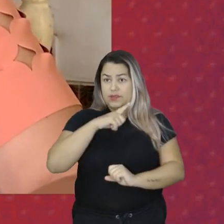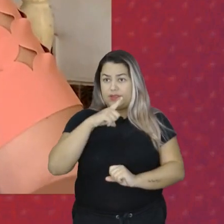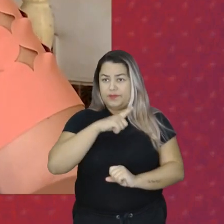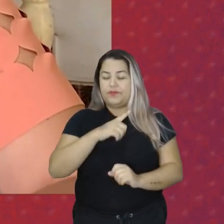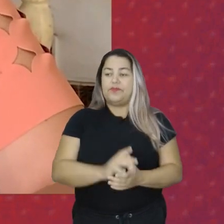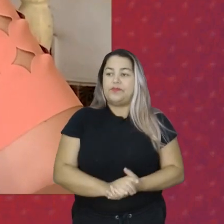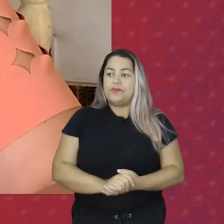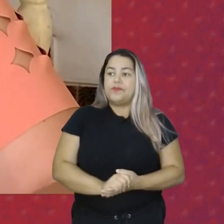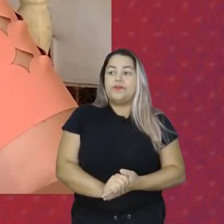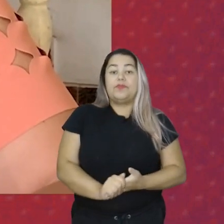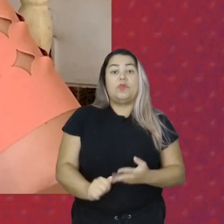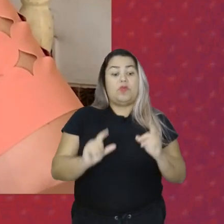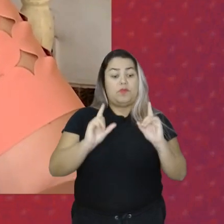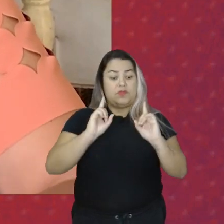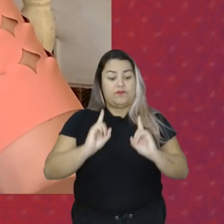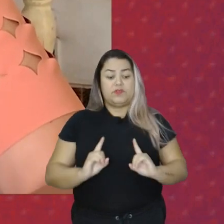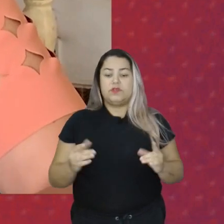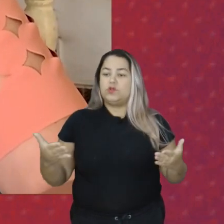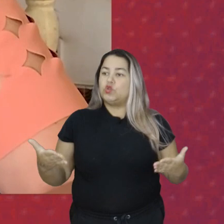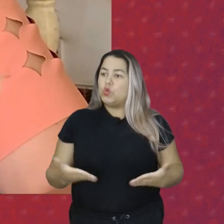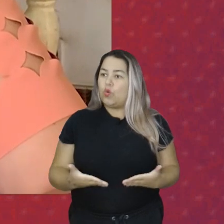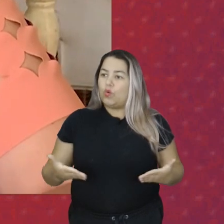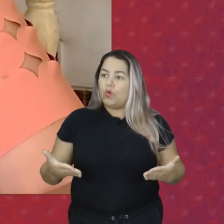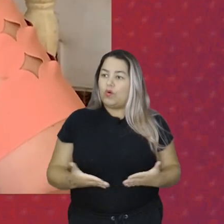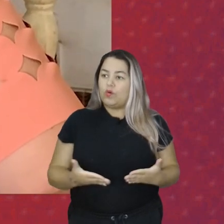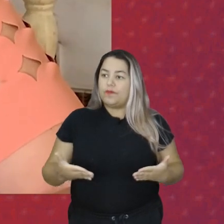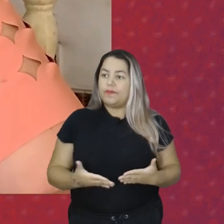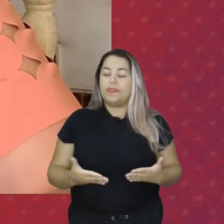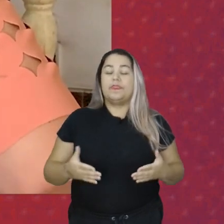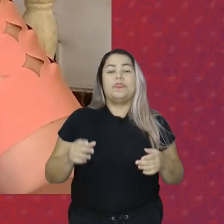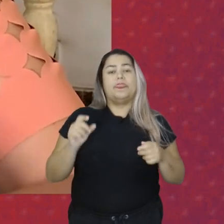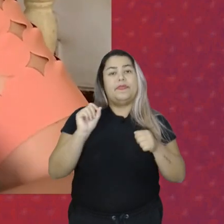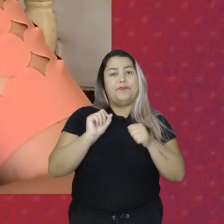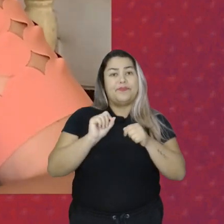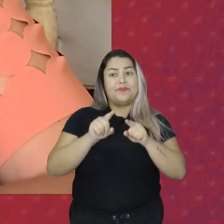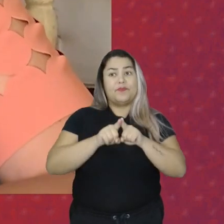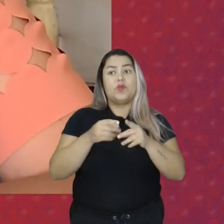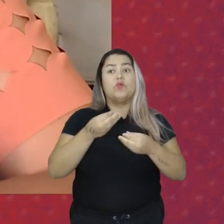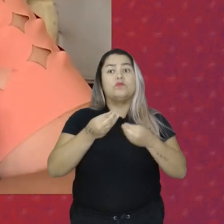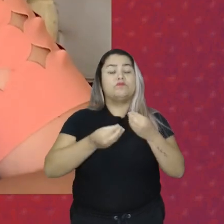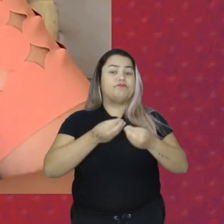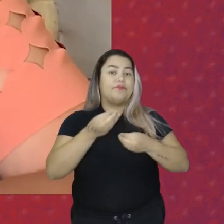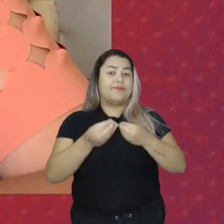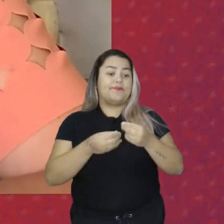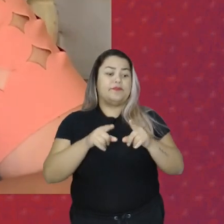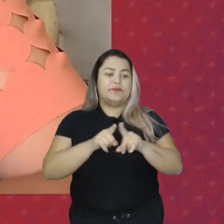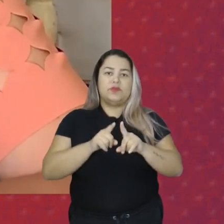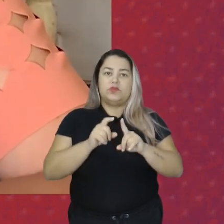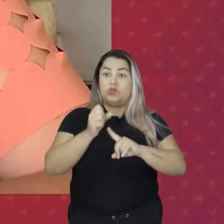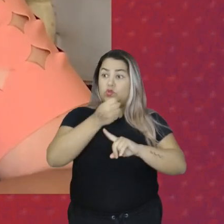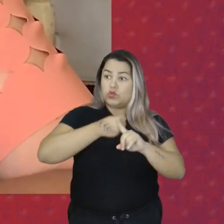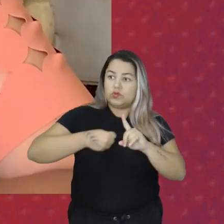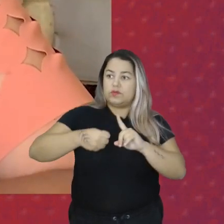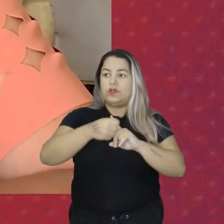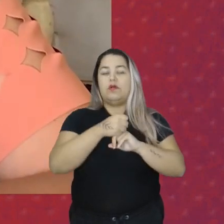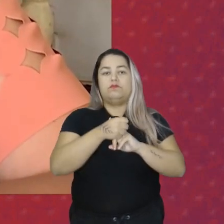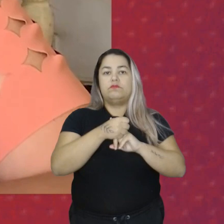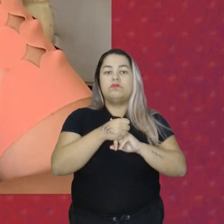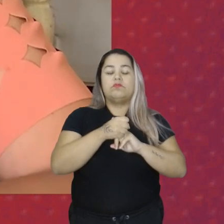Então, a deficiência hoje ela é tratada como uma questão social.